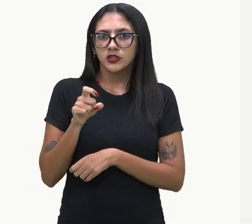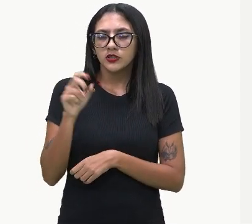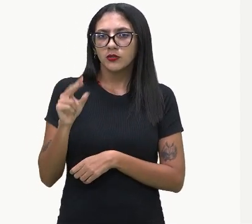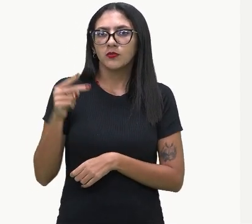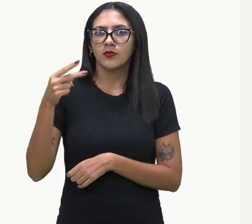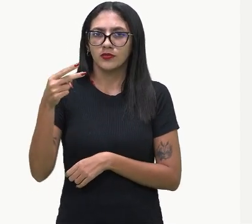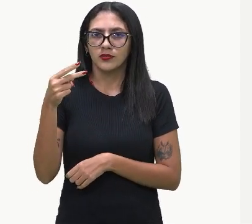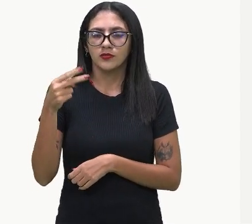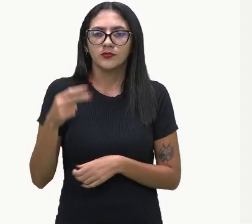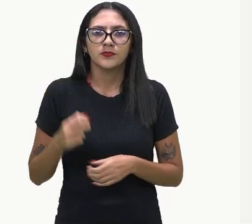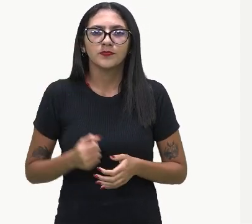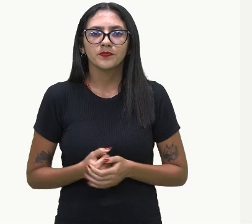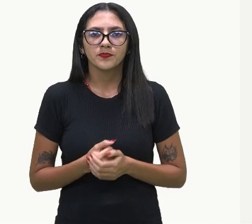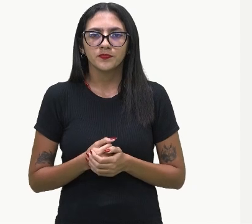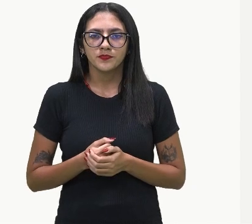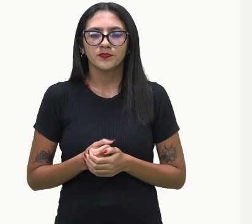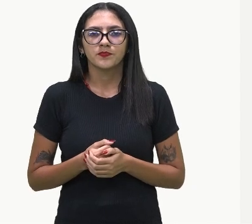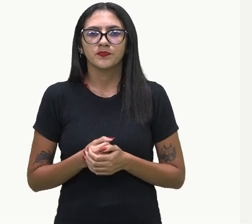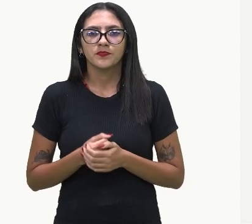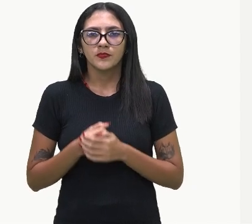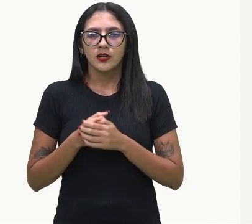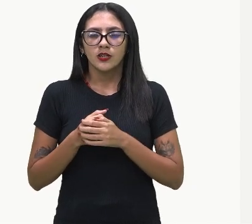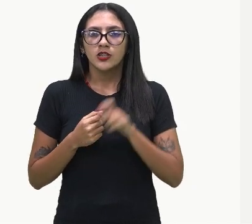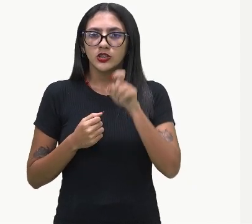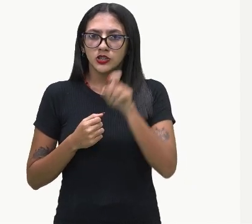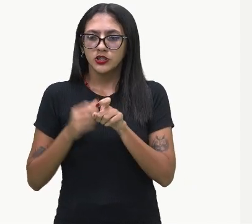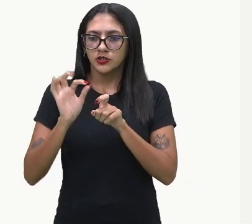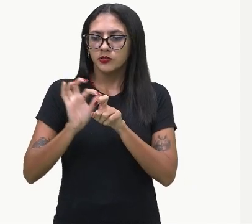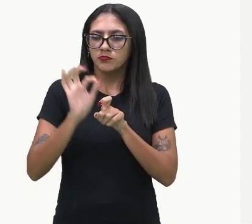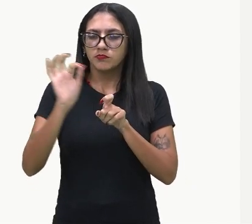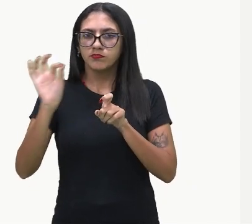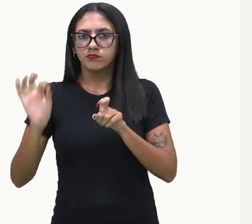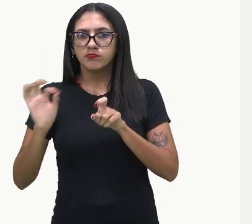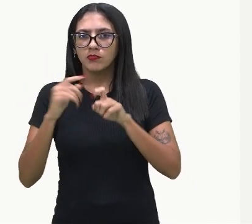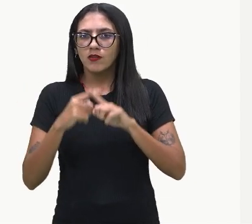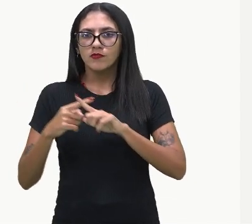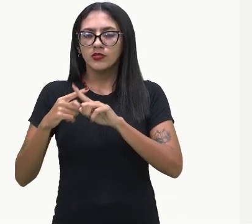x ao quadrado. E aí x vezes 4,